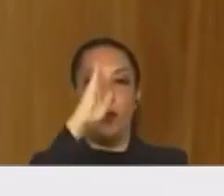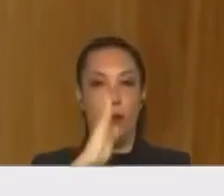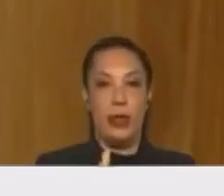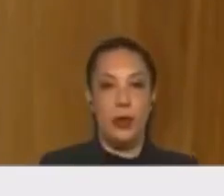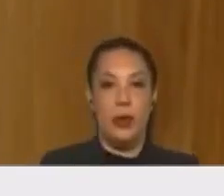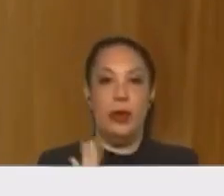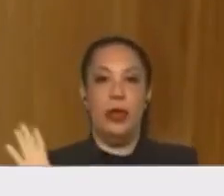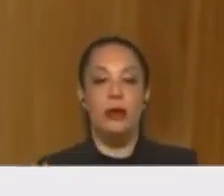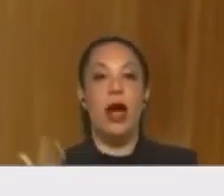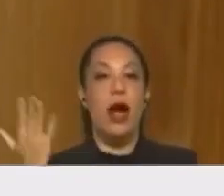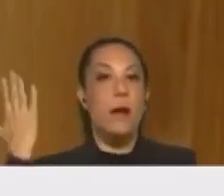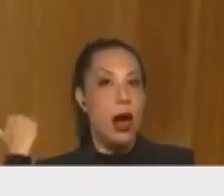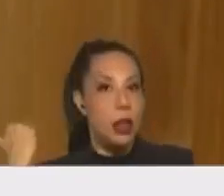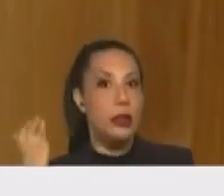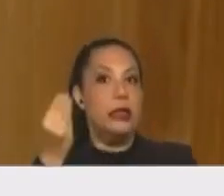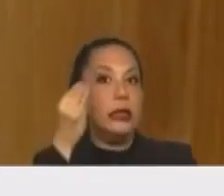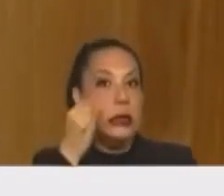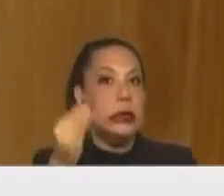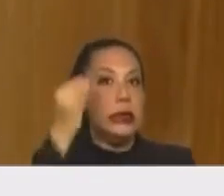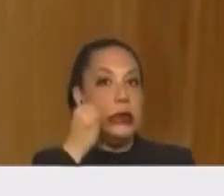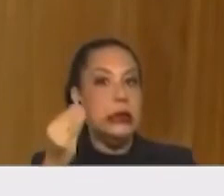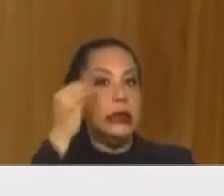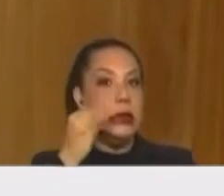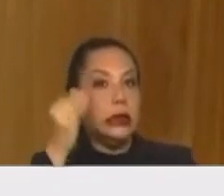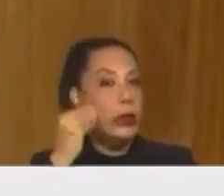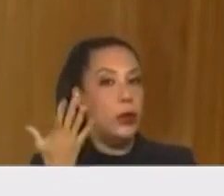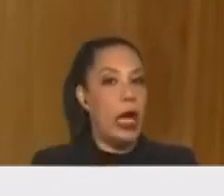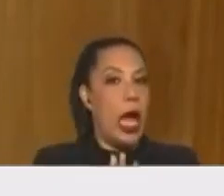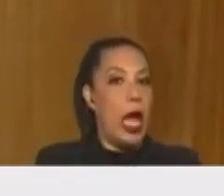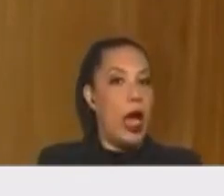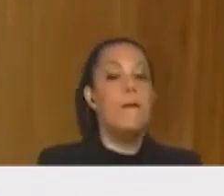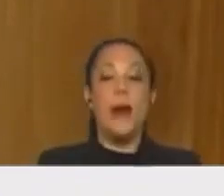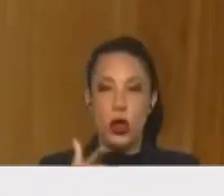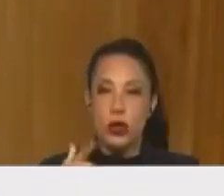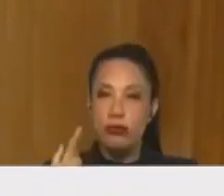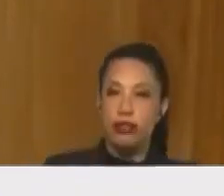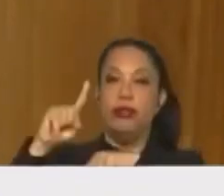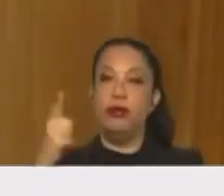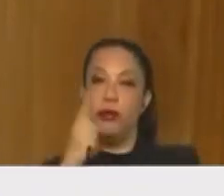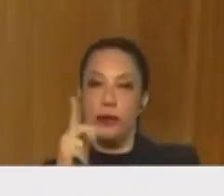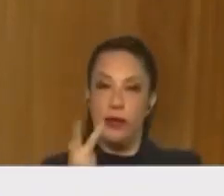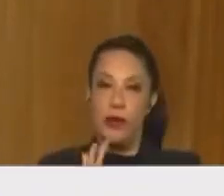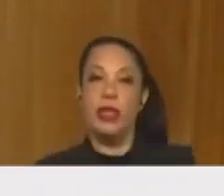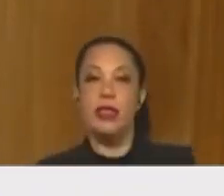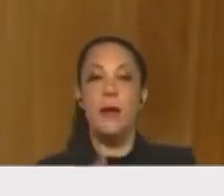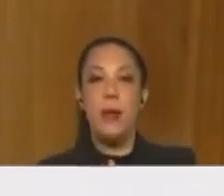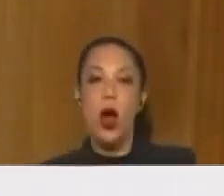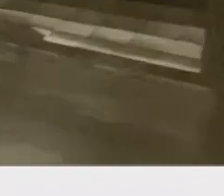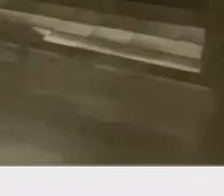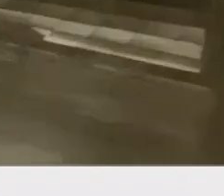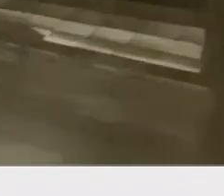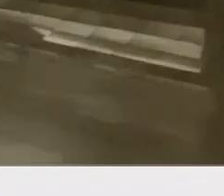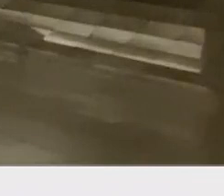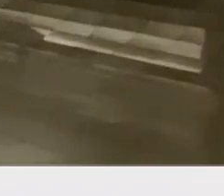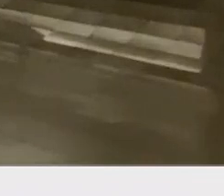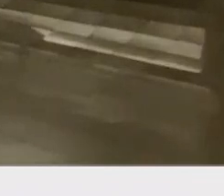a comparecer à sessão de amanhã. E se for obrigado, pelo menos tem o direito de permanecer em silêncio e tem o acompanhamento de